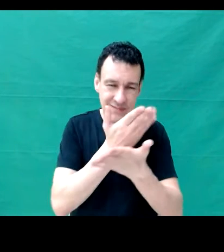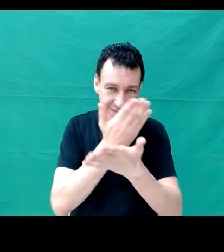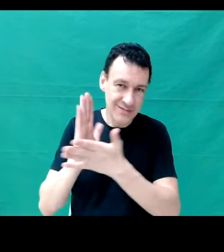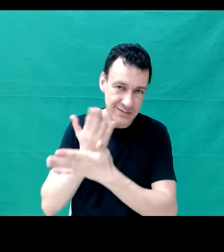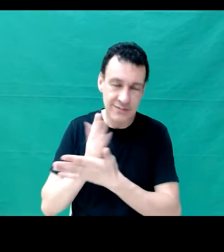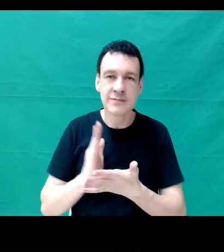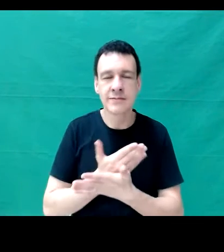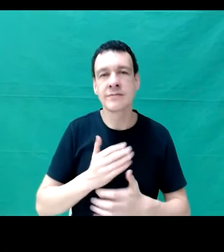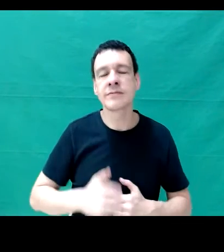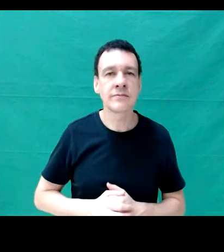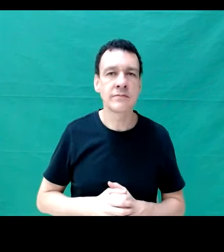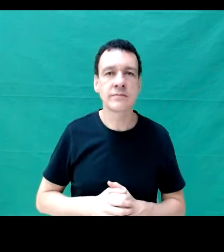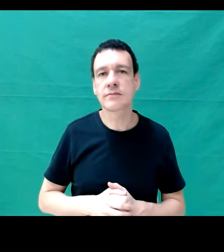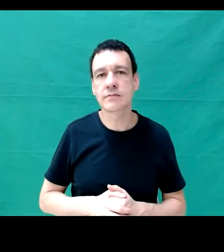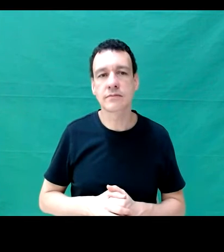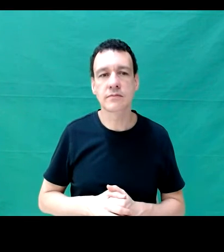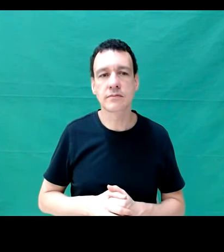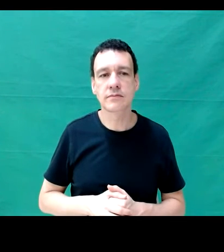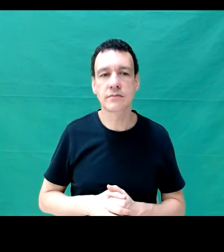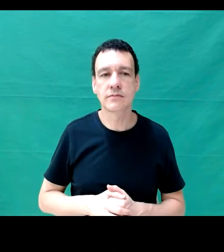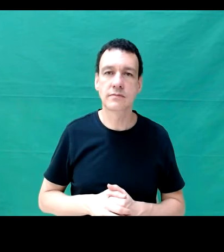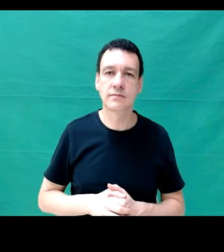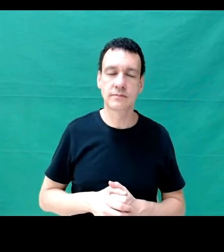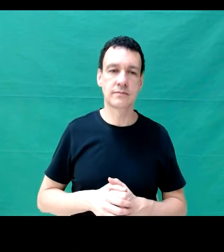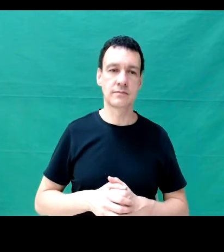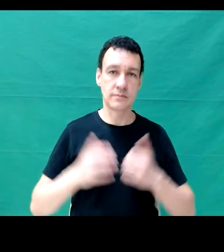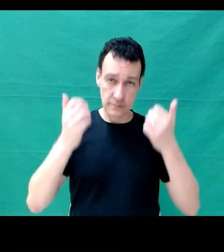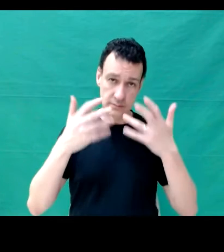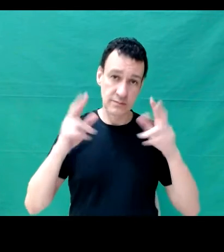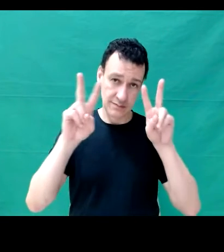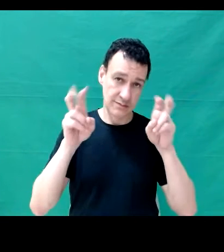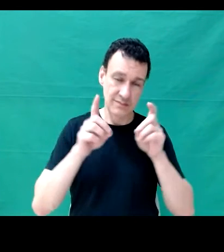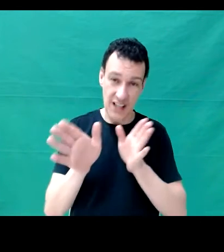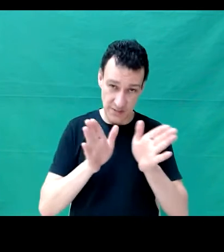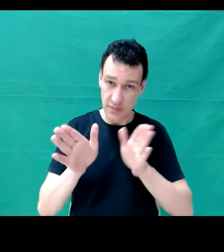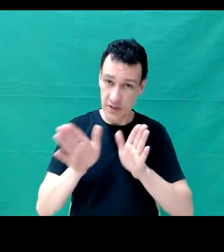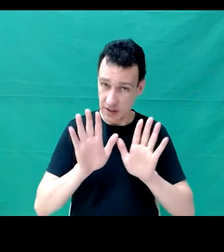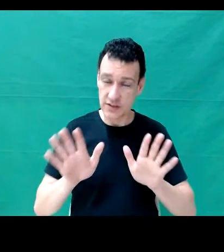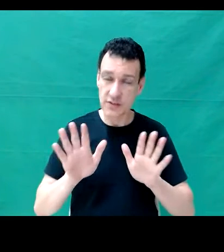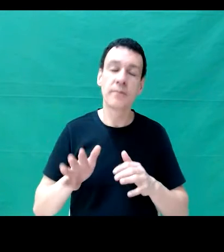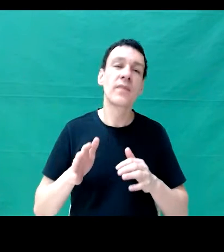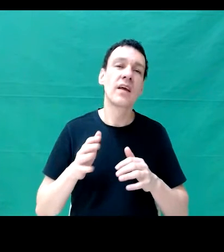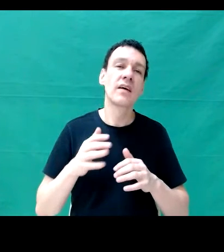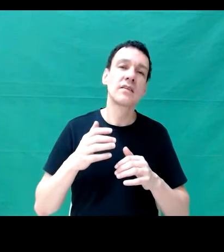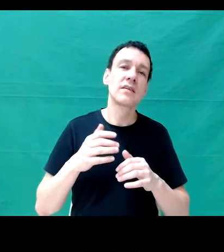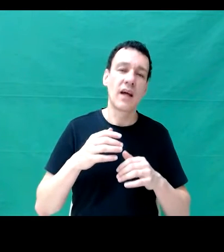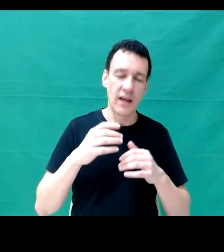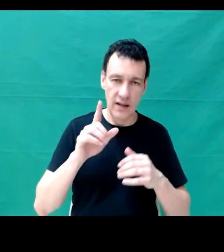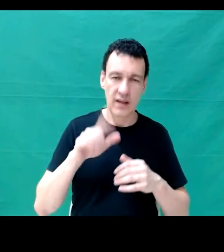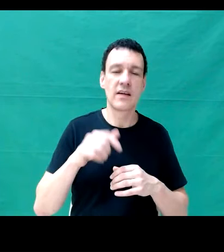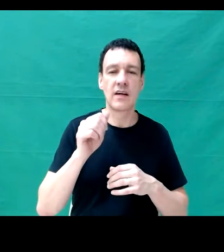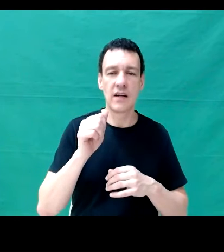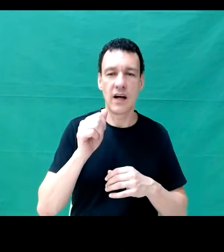essa parte de acessibilidade, né, em automação, é o mais conhecido de todos, que é o Axe,